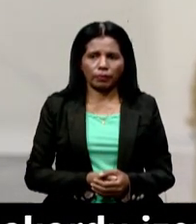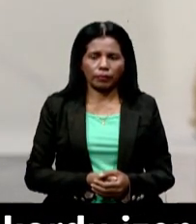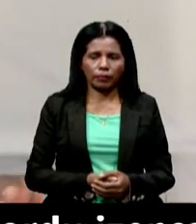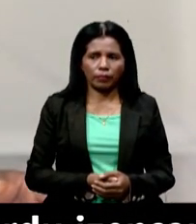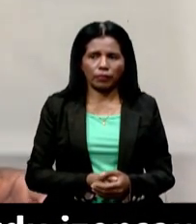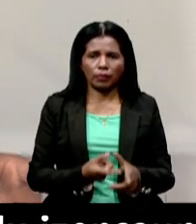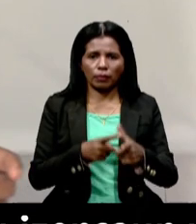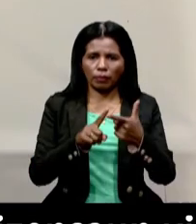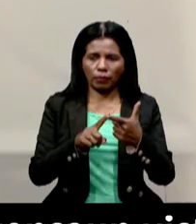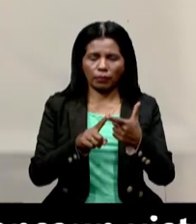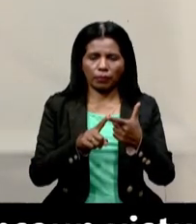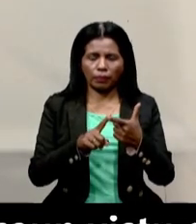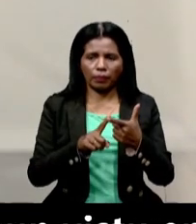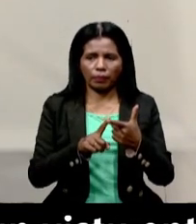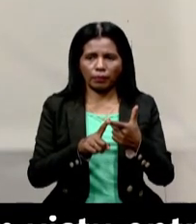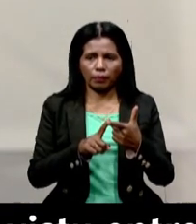Depois